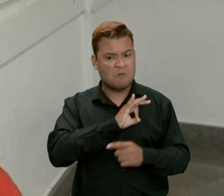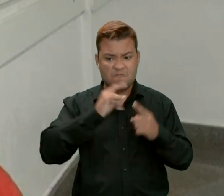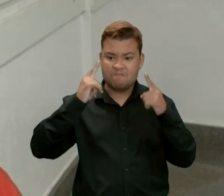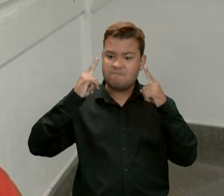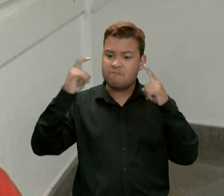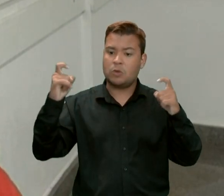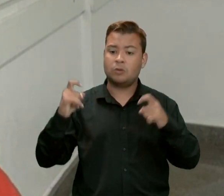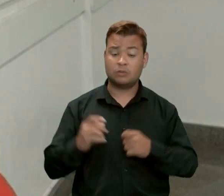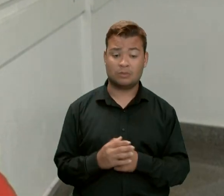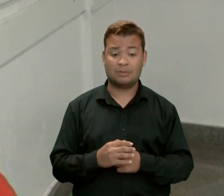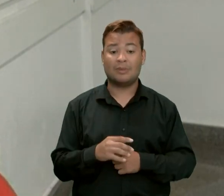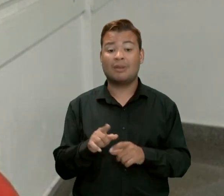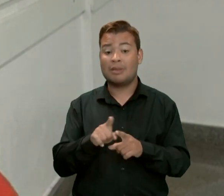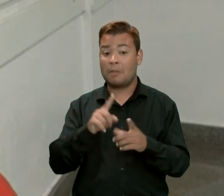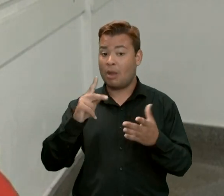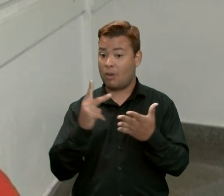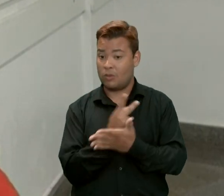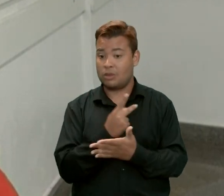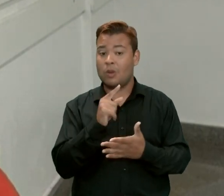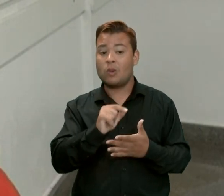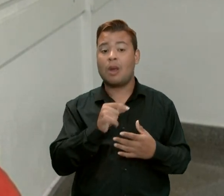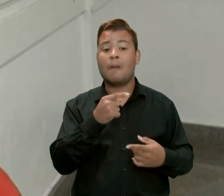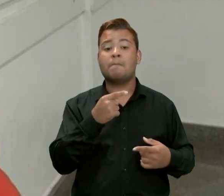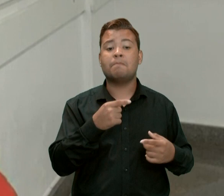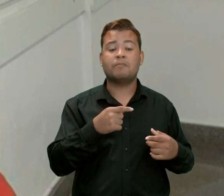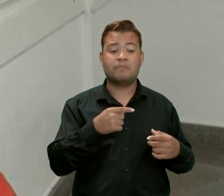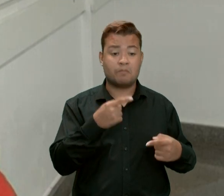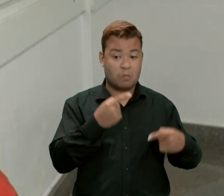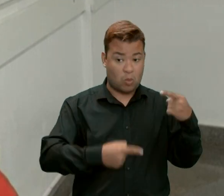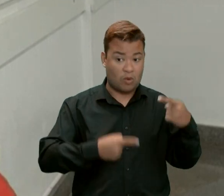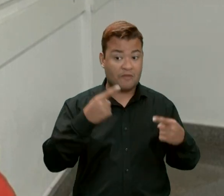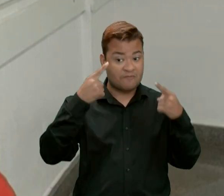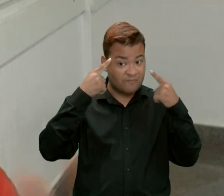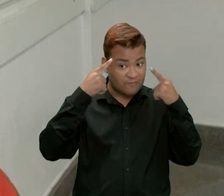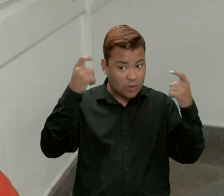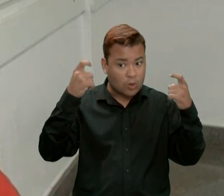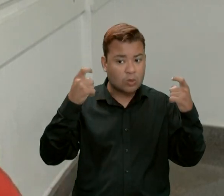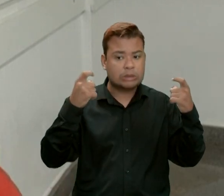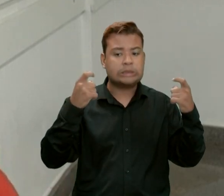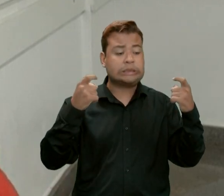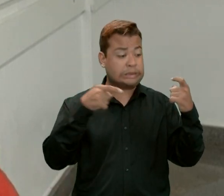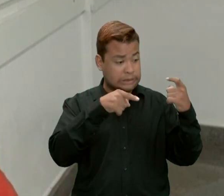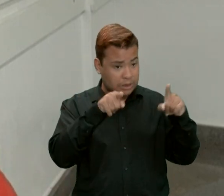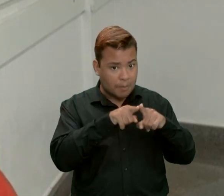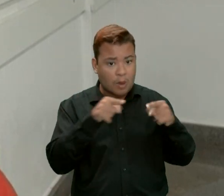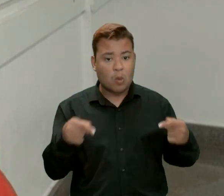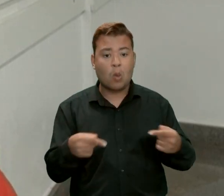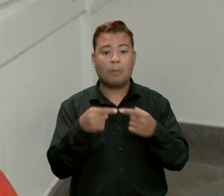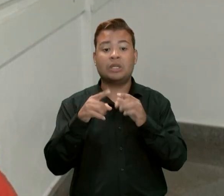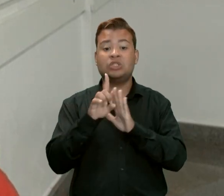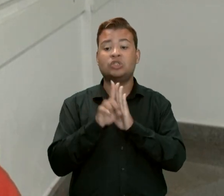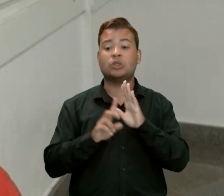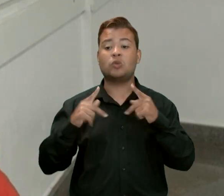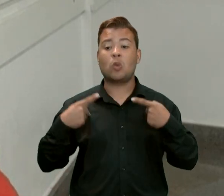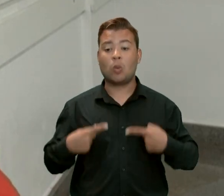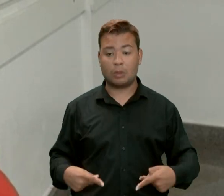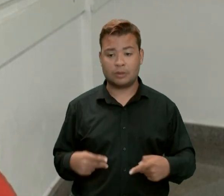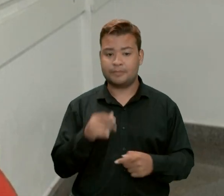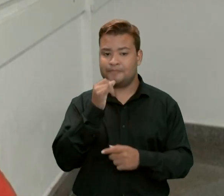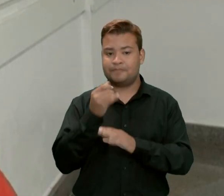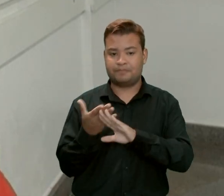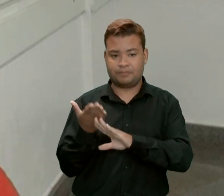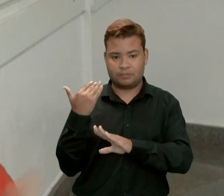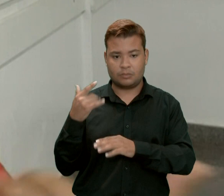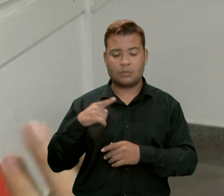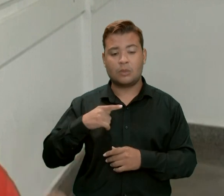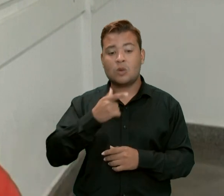configurando também enquanto violência política. E falar de violência política também é falar de direitos humanos. Nós tivemos um caso recente onde um rapaz chamado